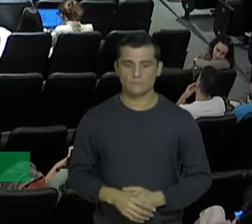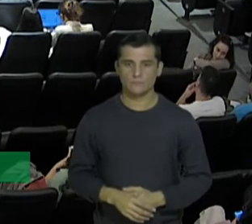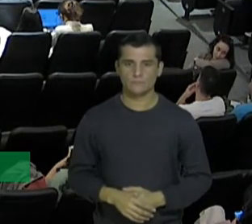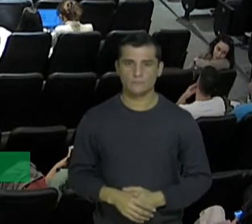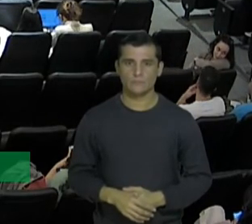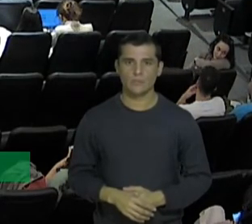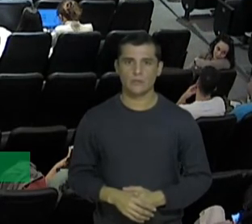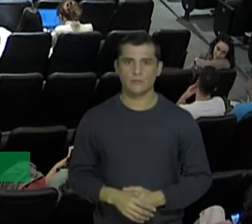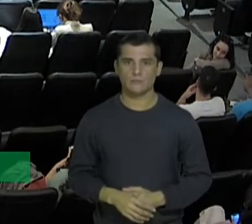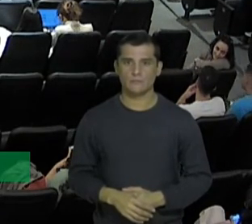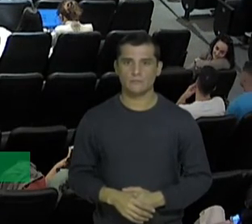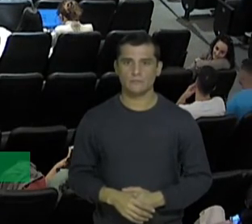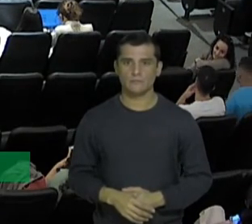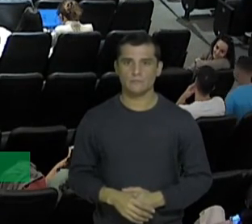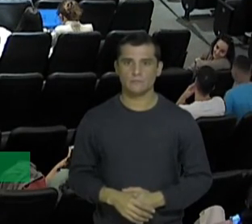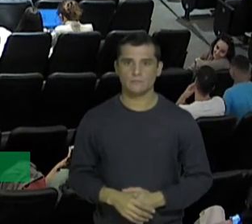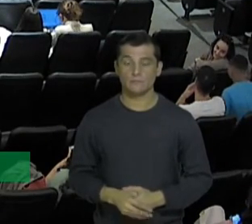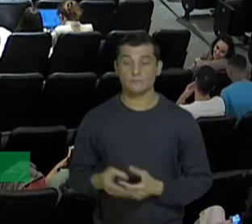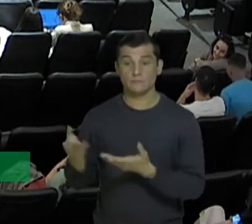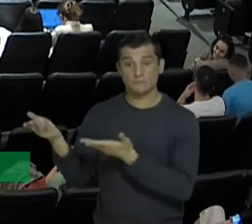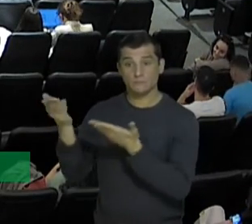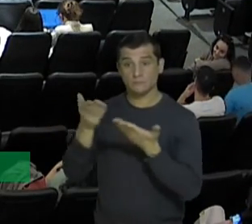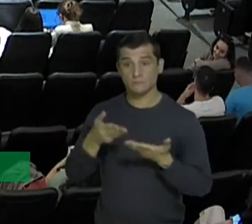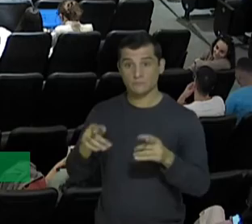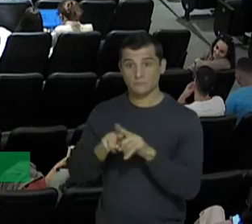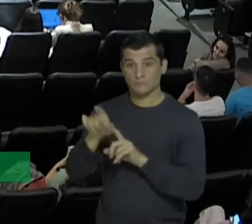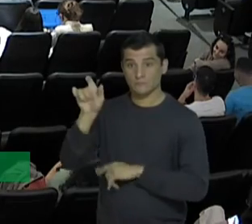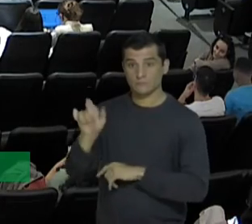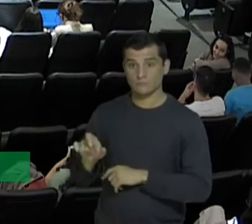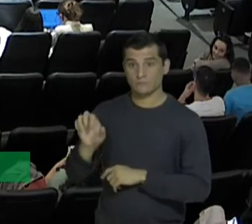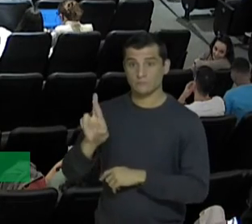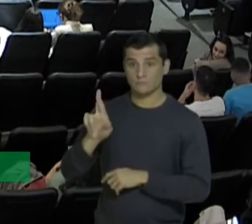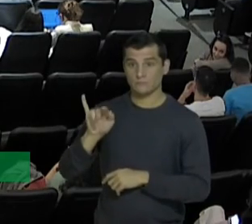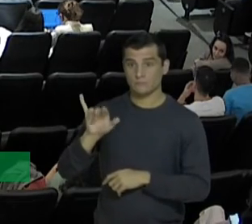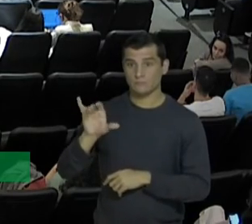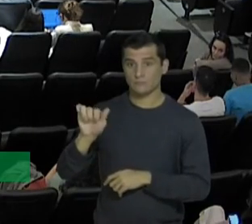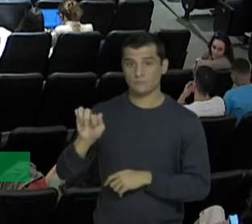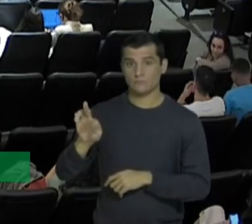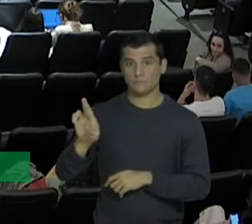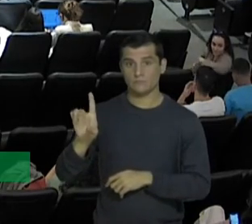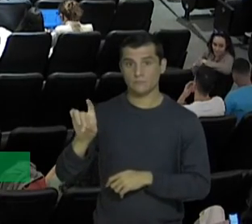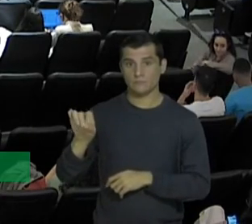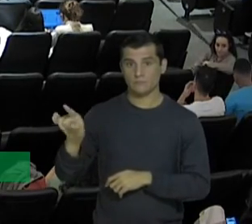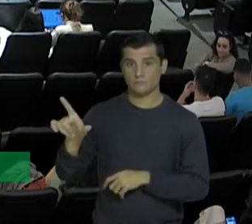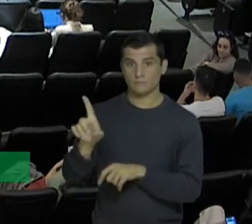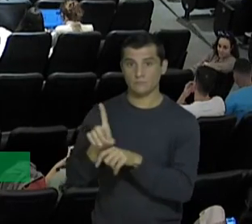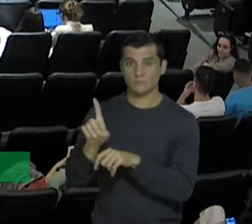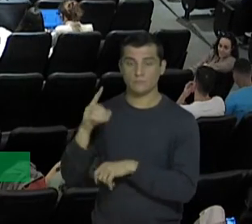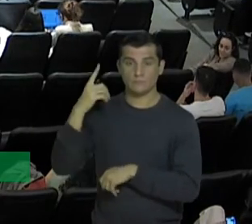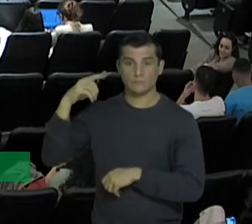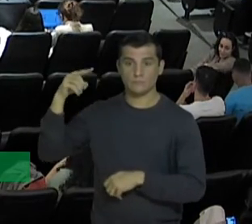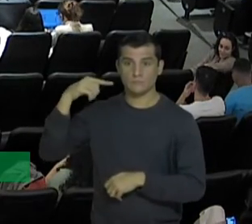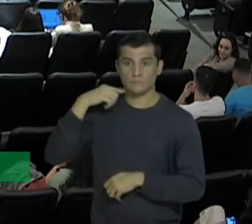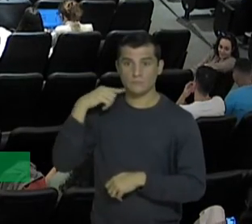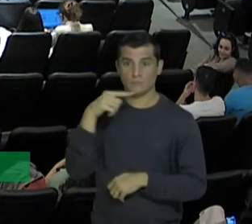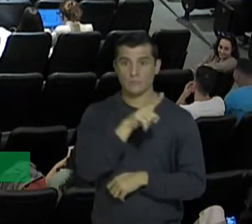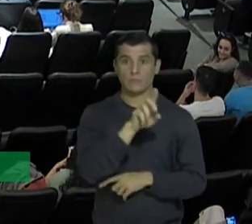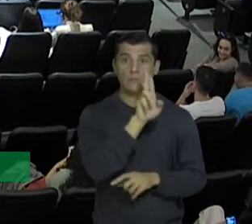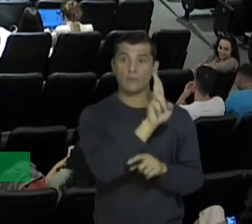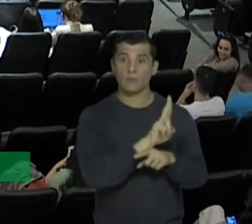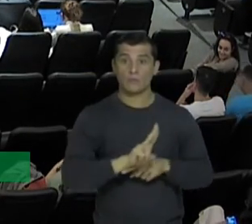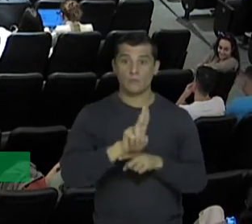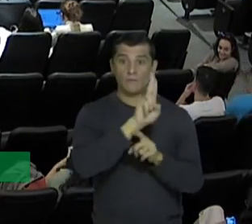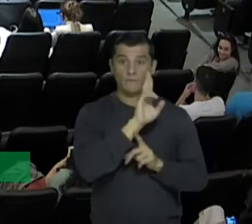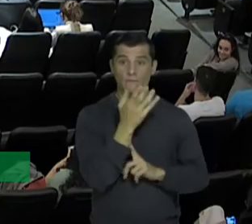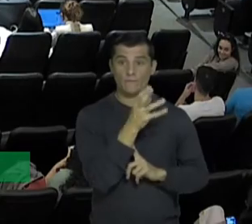mesa convidamos também o Senor Ricardo ele é graduado em direito pela Universidade Regional de Blumenau e